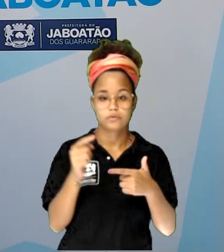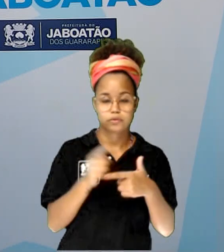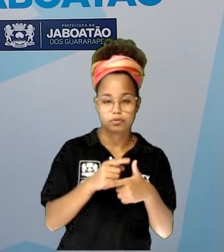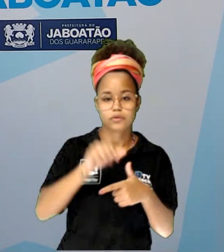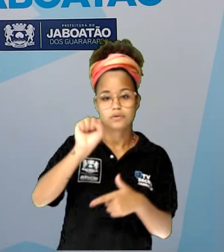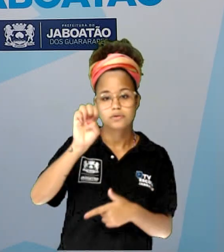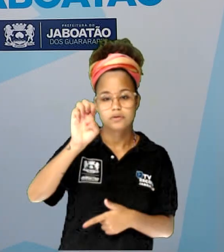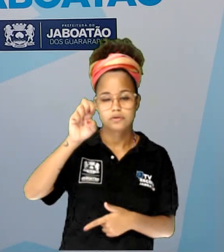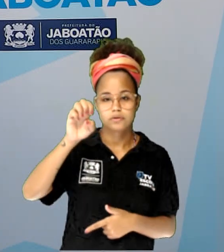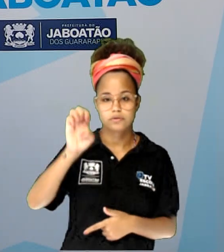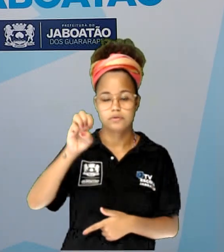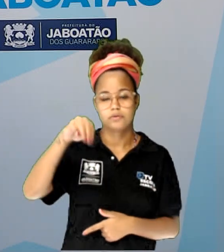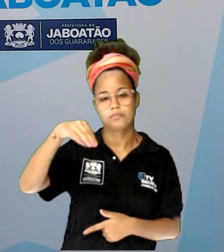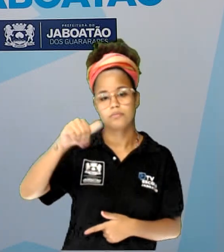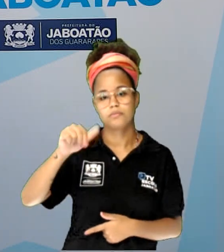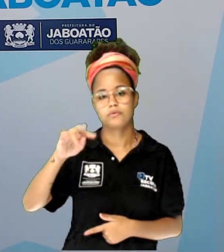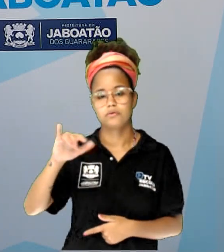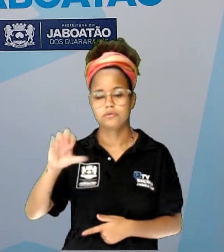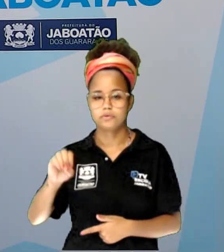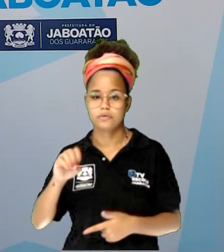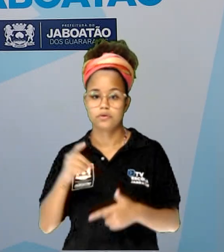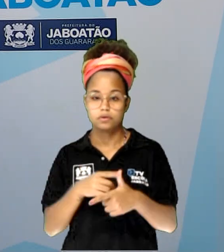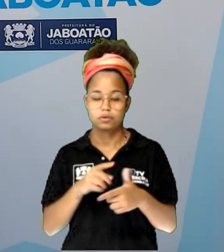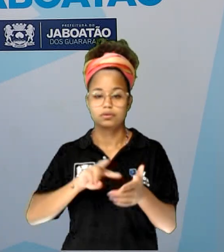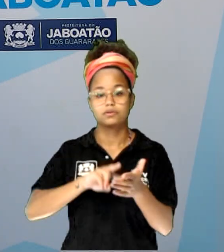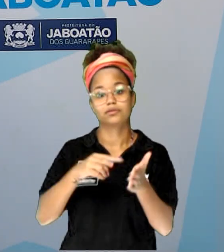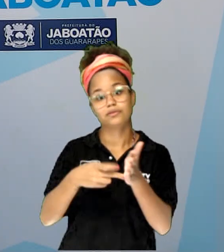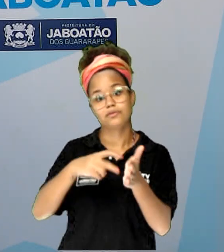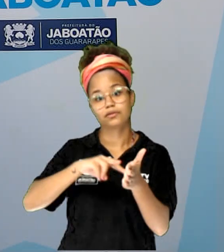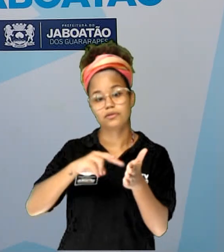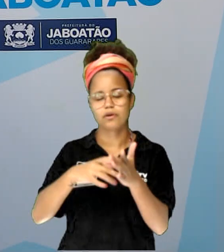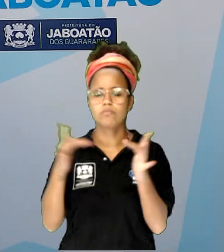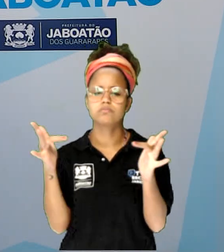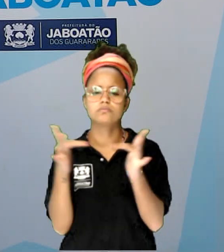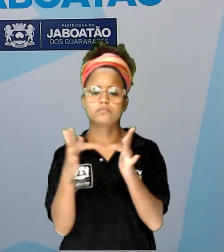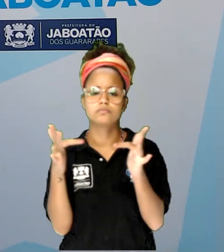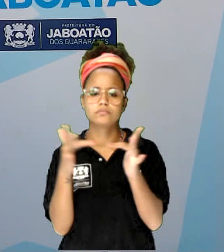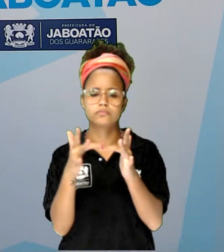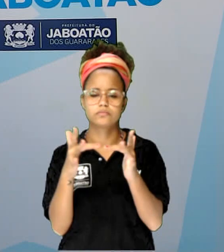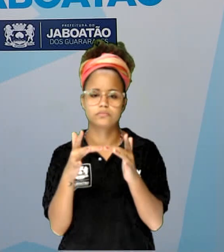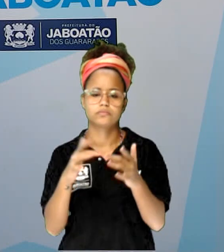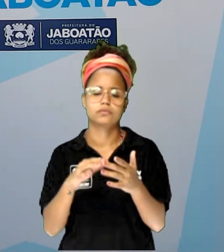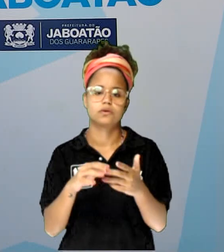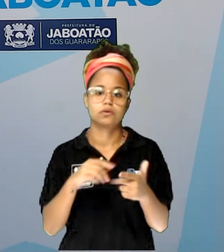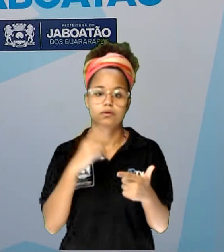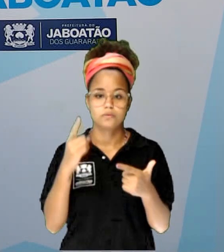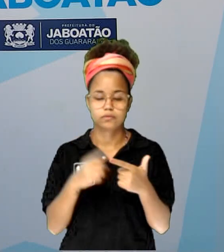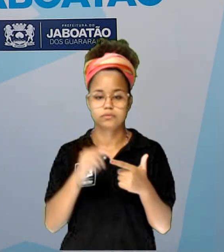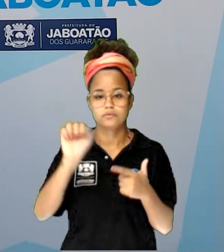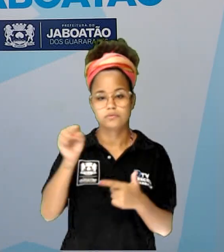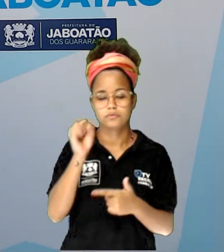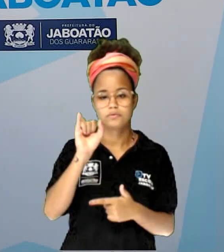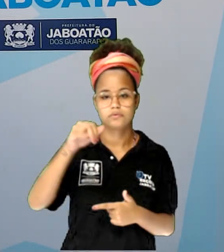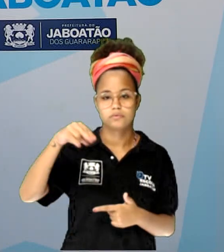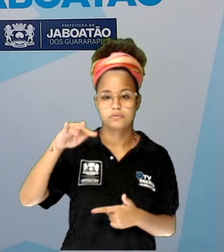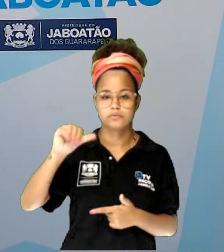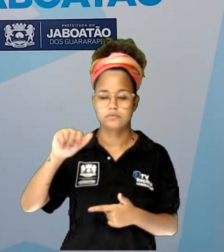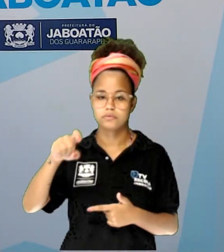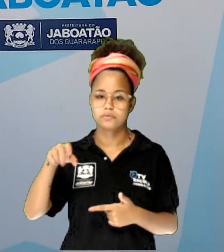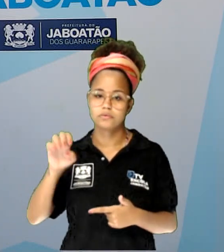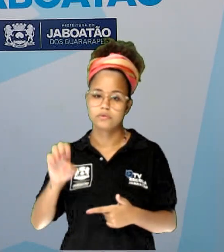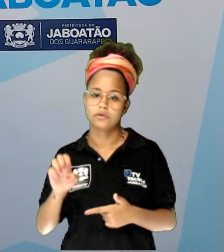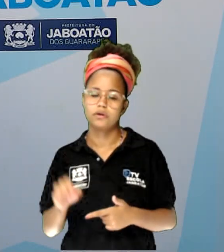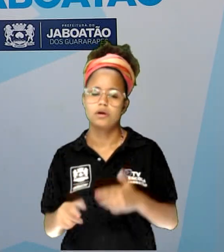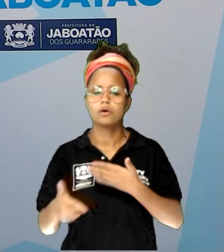com o sentido. Então, sempre que você ouvir a palavra semântica, pense em sentido. Sintaxe é a função dos termos dentro das